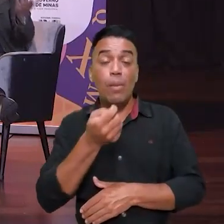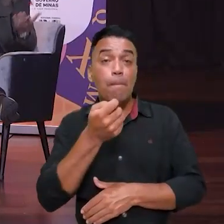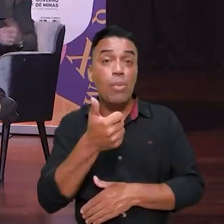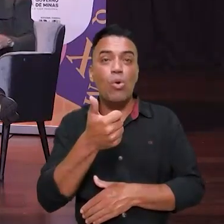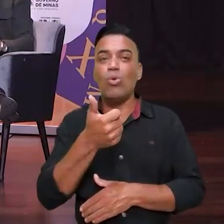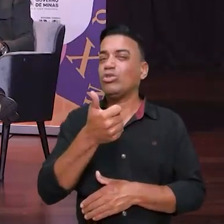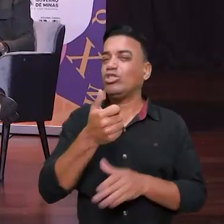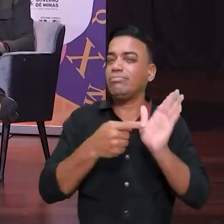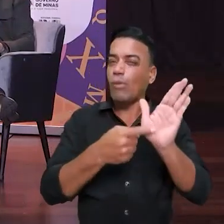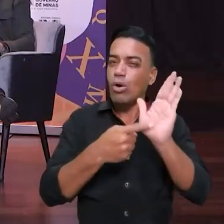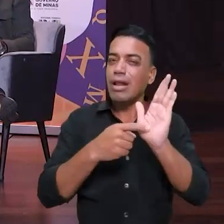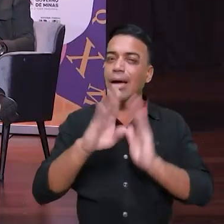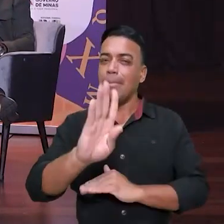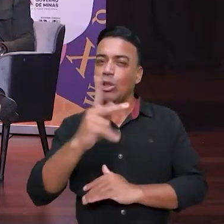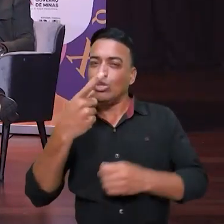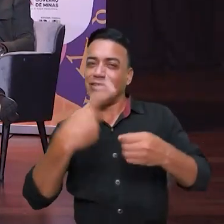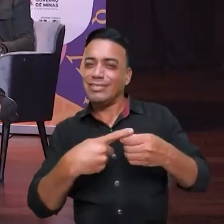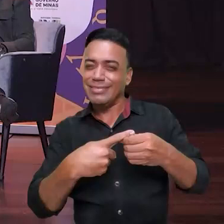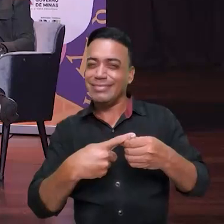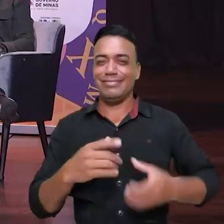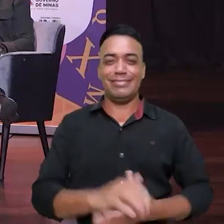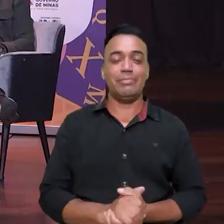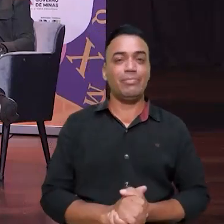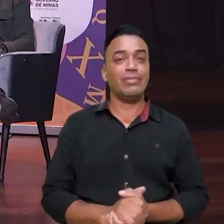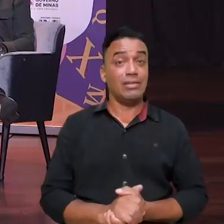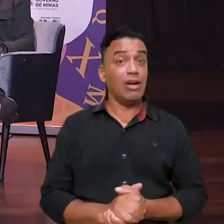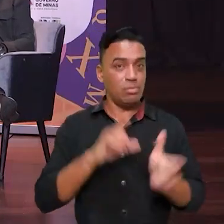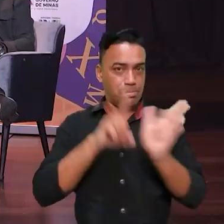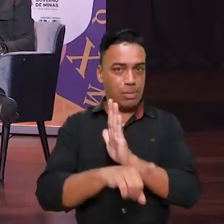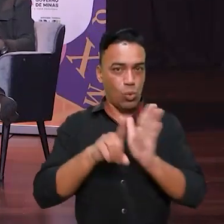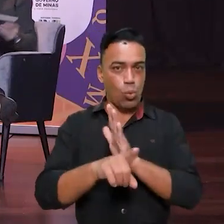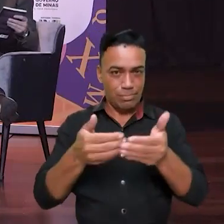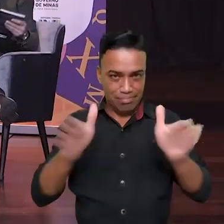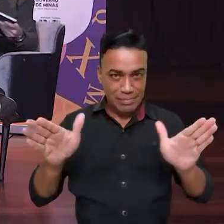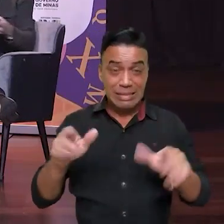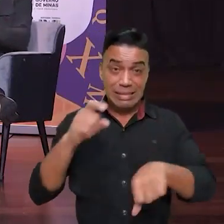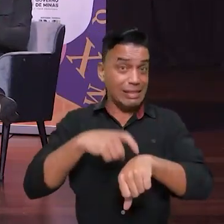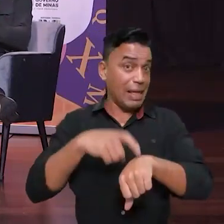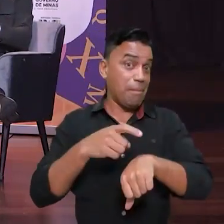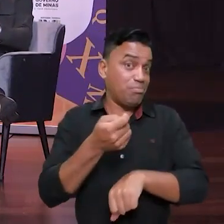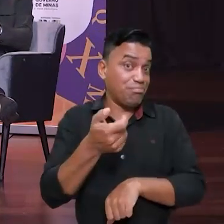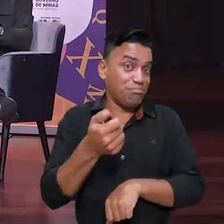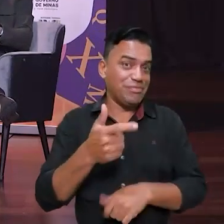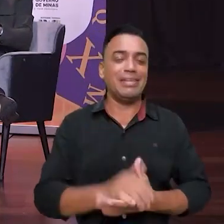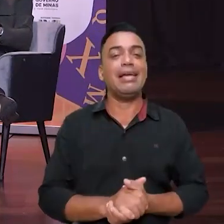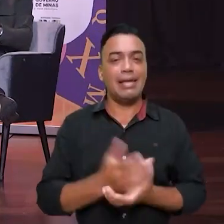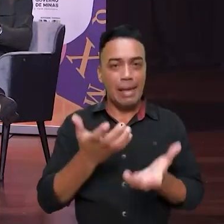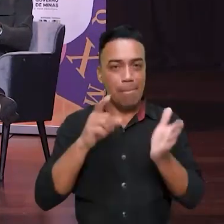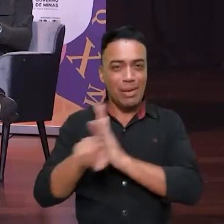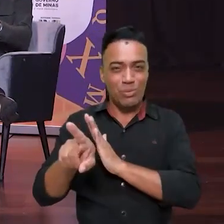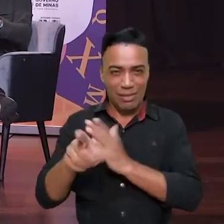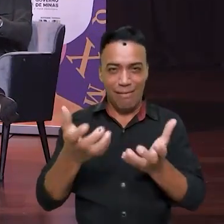desse recorte em Belo Horizonte. Vamos partir para as perguntas? Claro. Senão não dá tempo. Alguém quer fazer pergunta